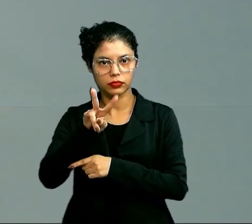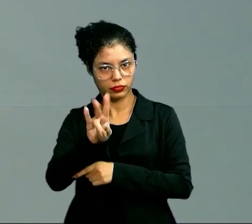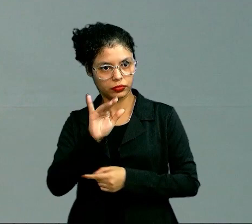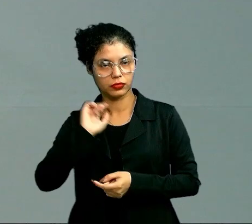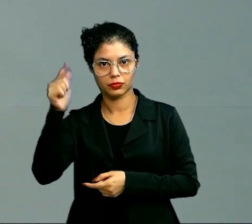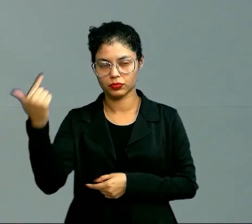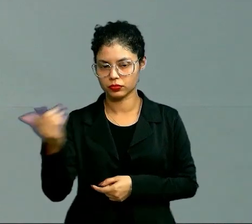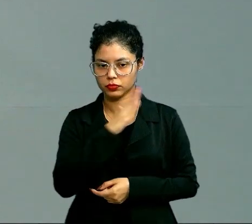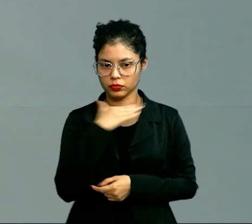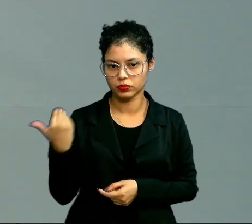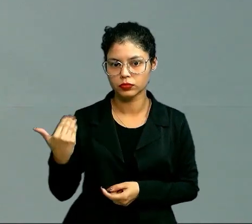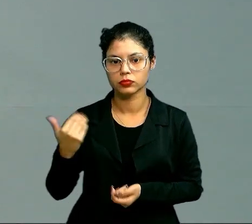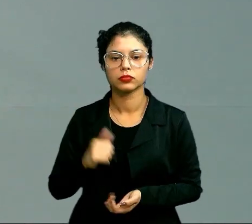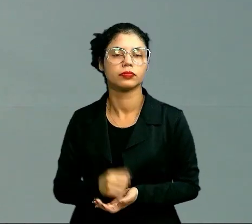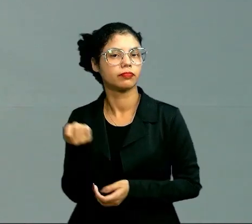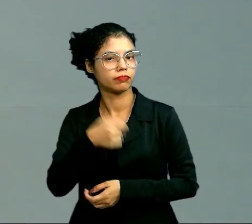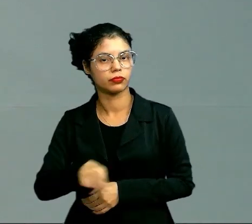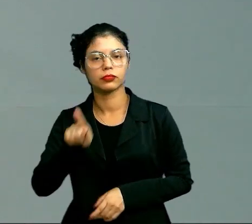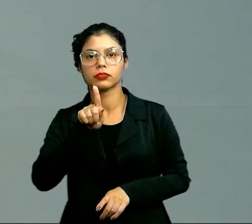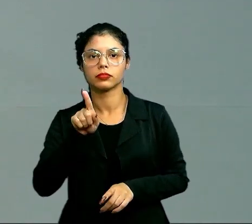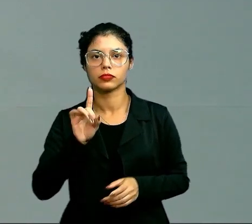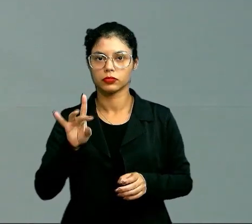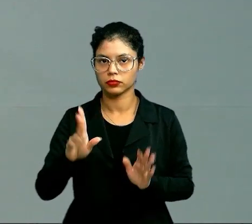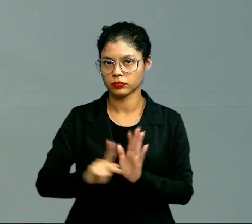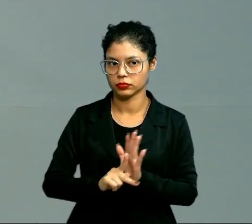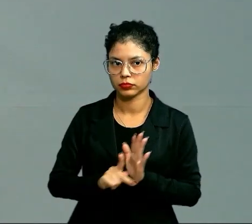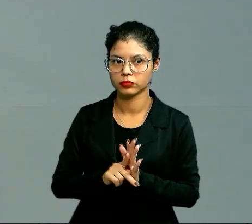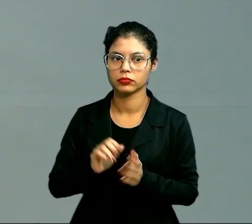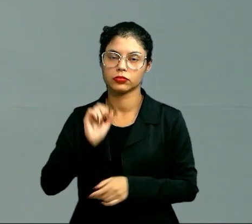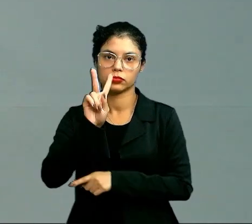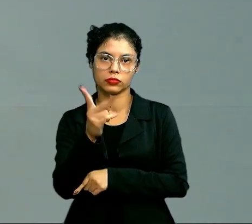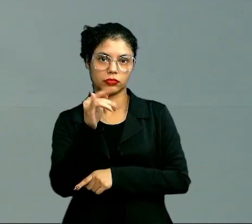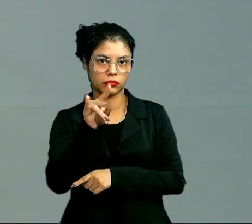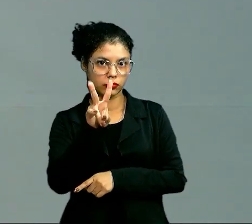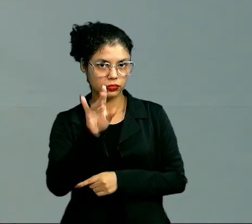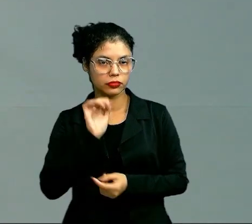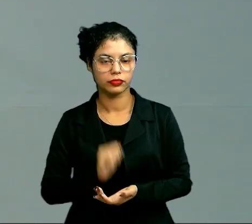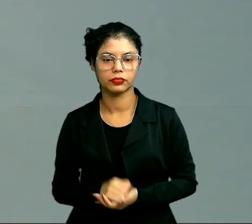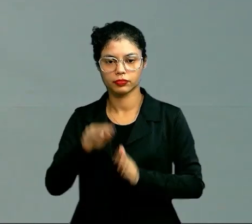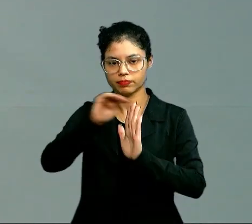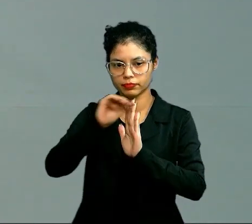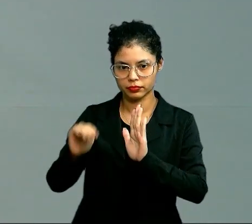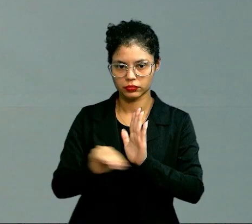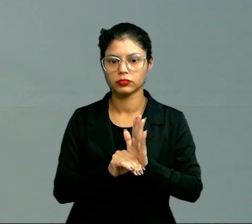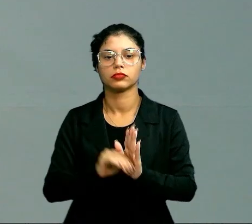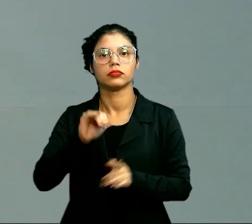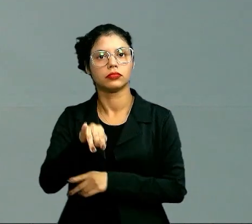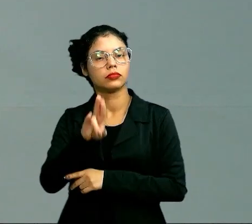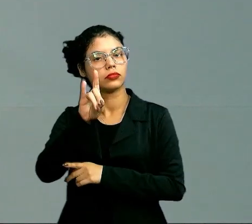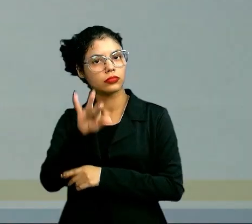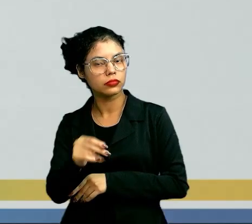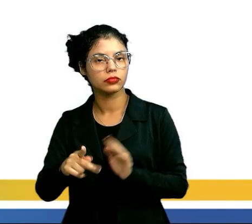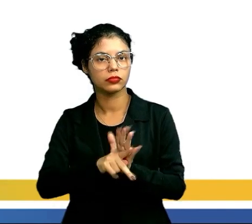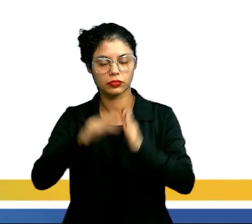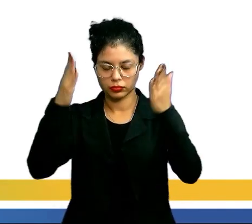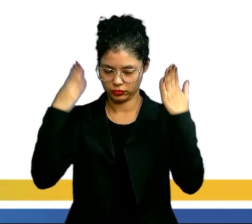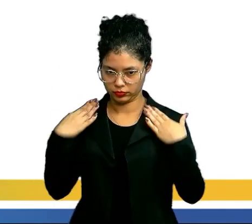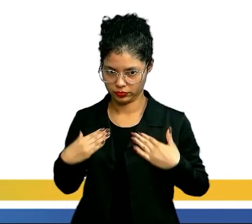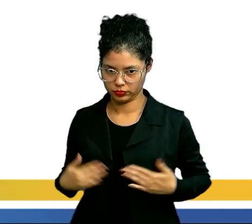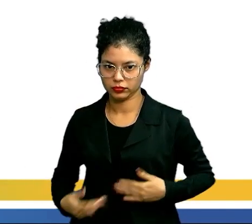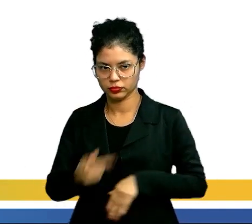por outra doença, nem necessariamente foi HIV. O HIV, ele abaixa a imunidade da pessoa,